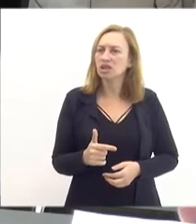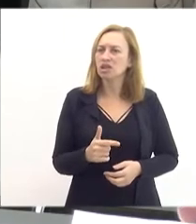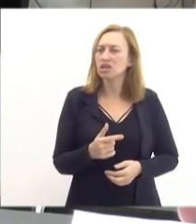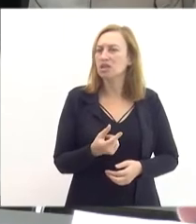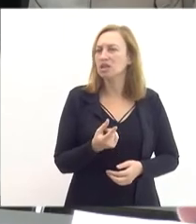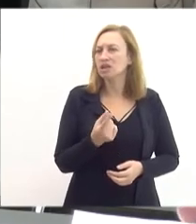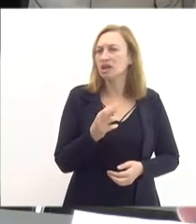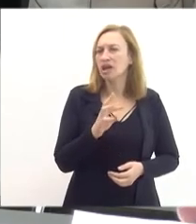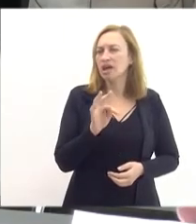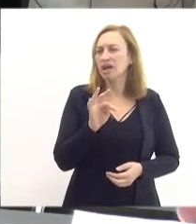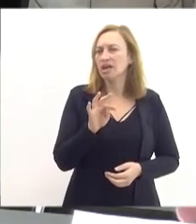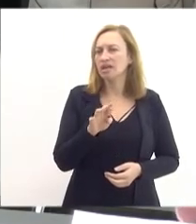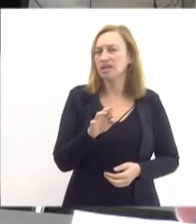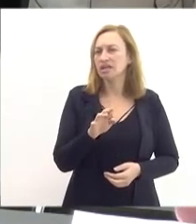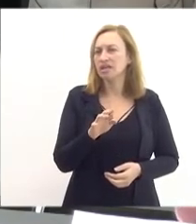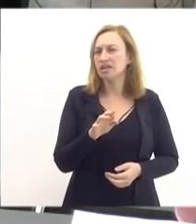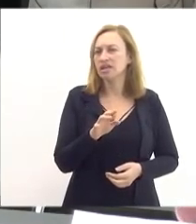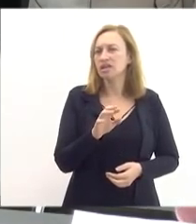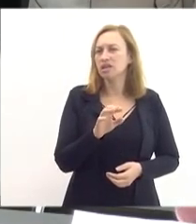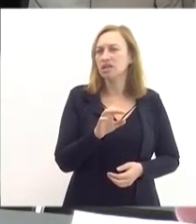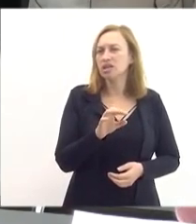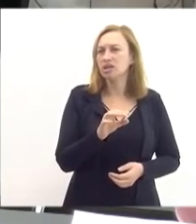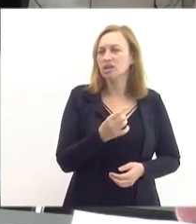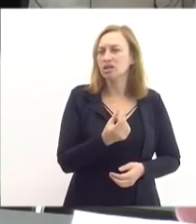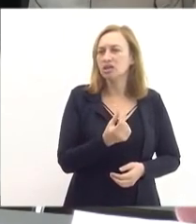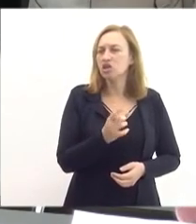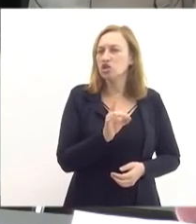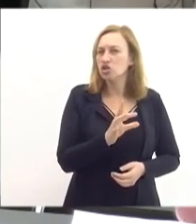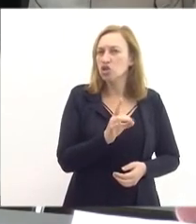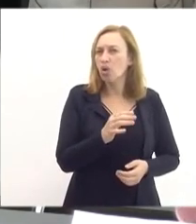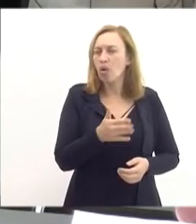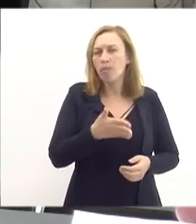rentabilidade, né? Então, eu acho que é só melhorar a redação.